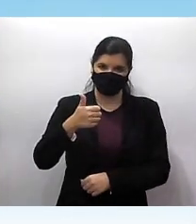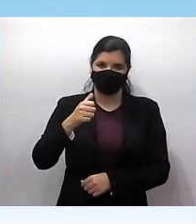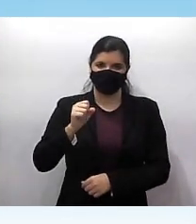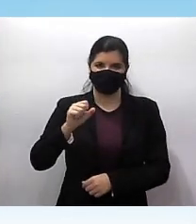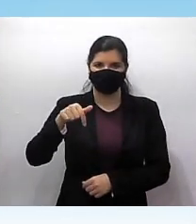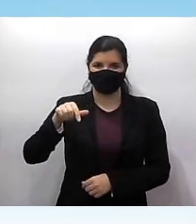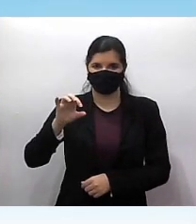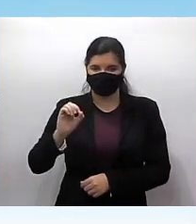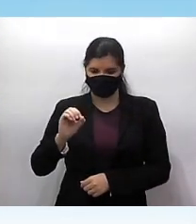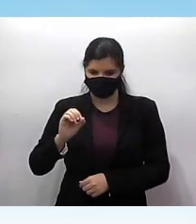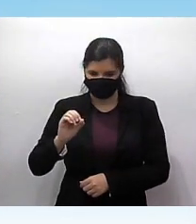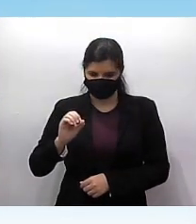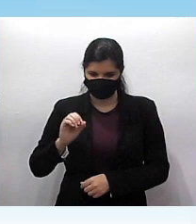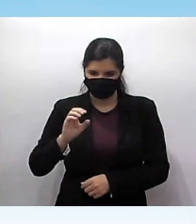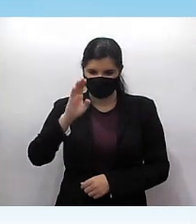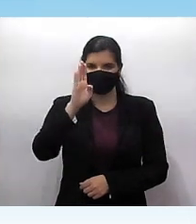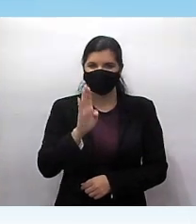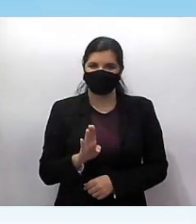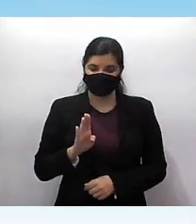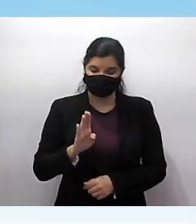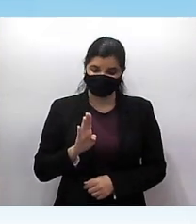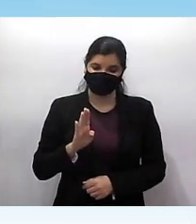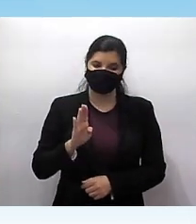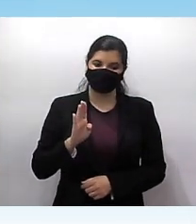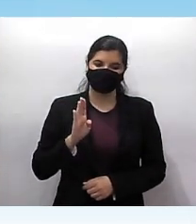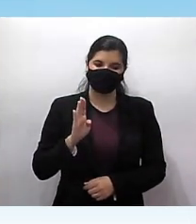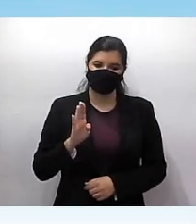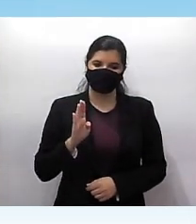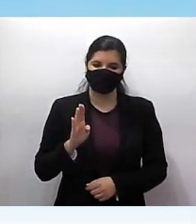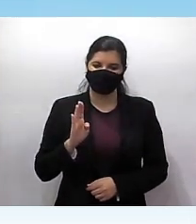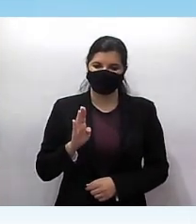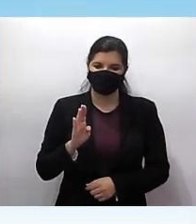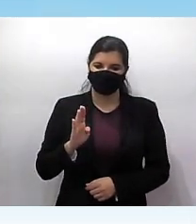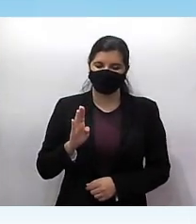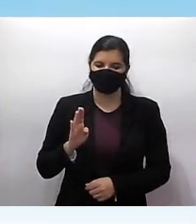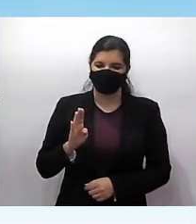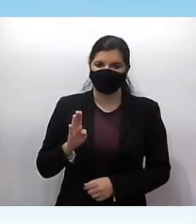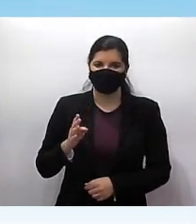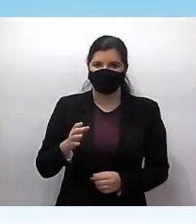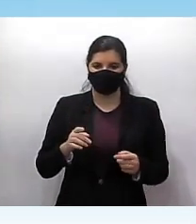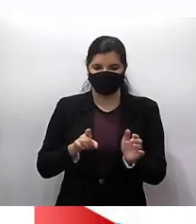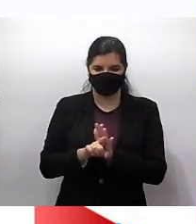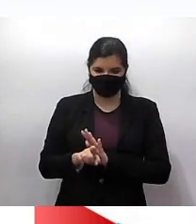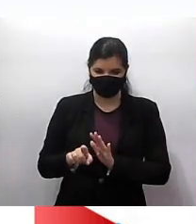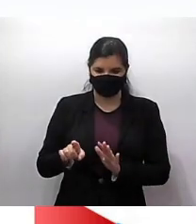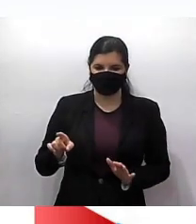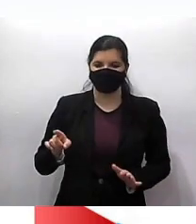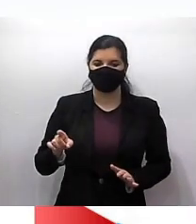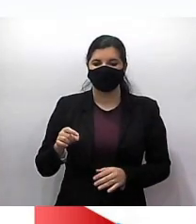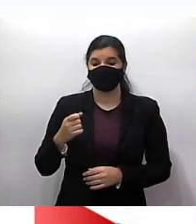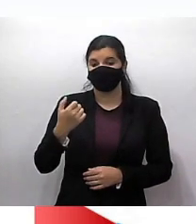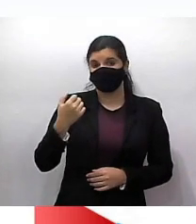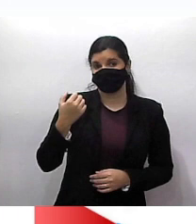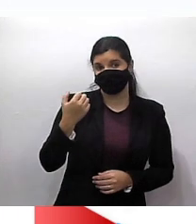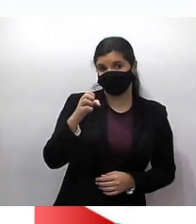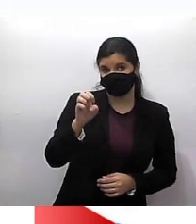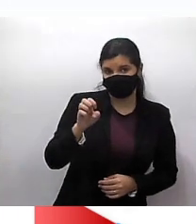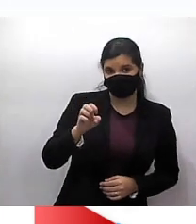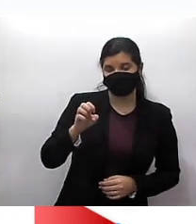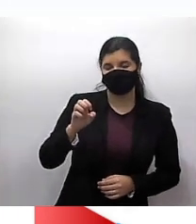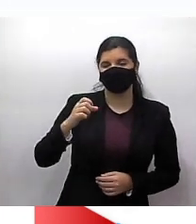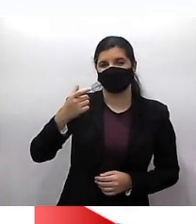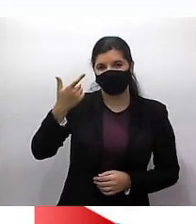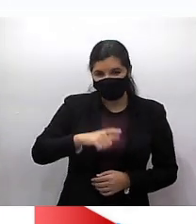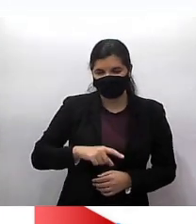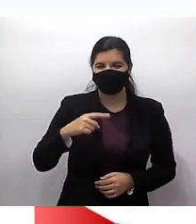1.870 metros. Vamos para o item B agora? No item B, eles pedem, se eles repetem essa